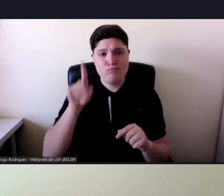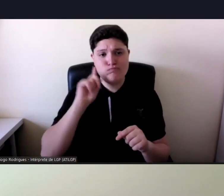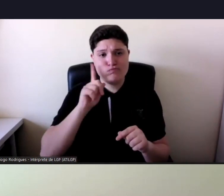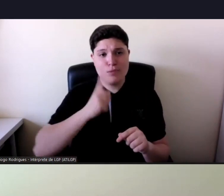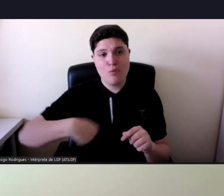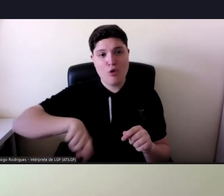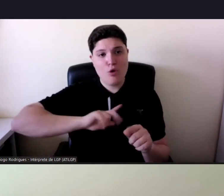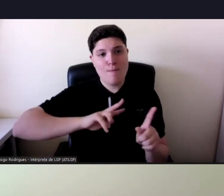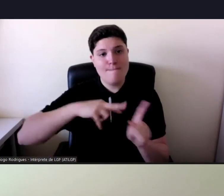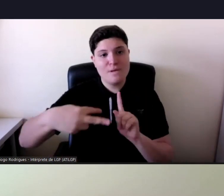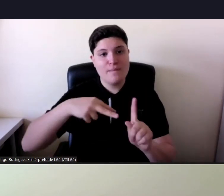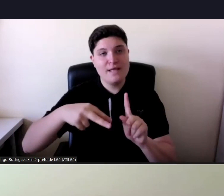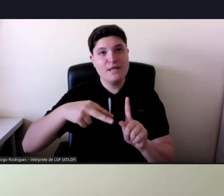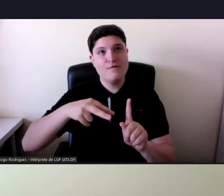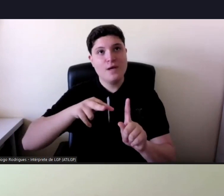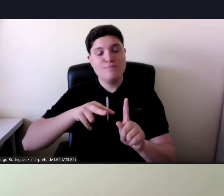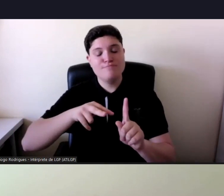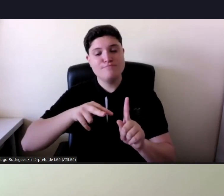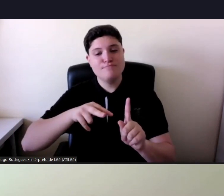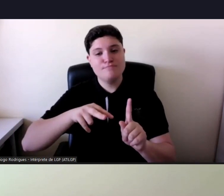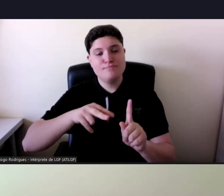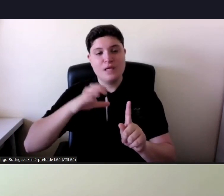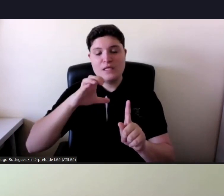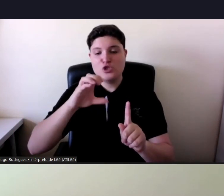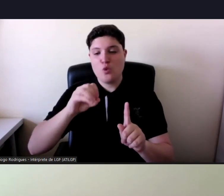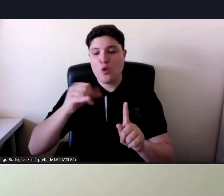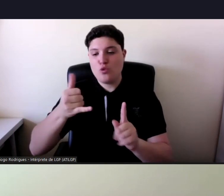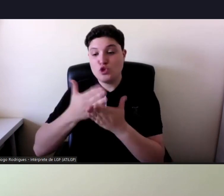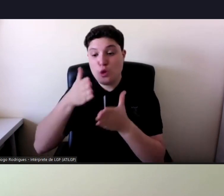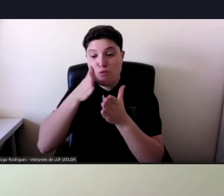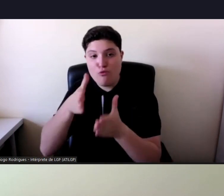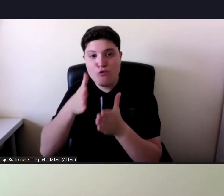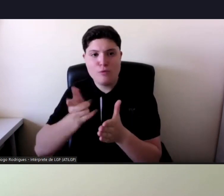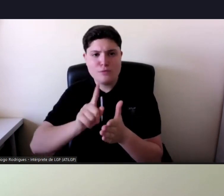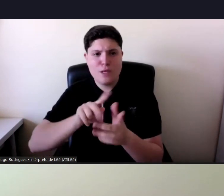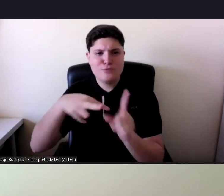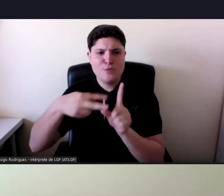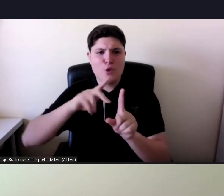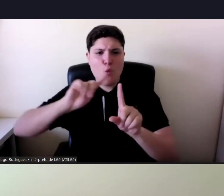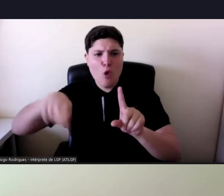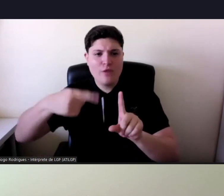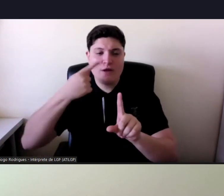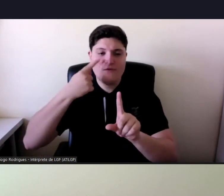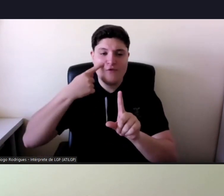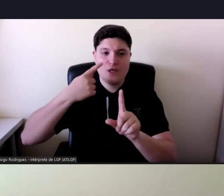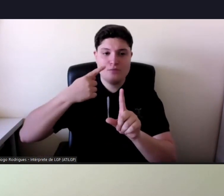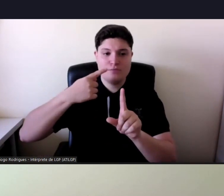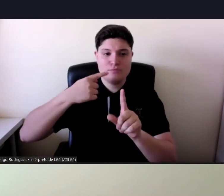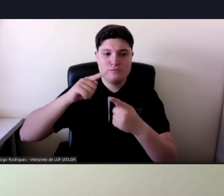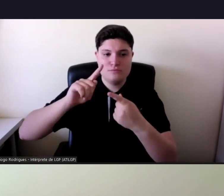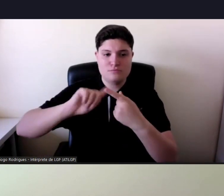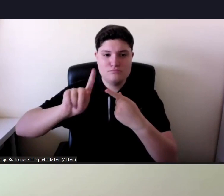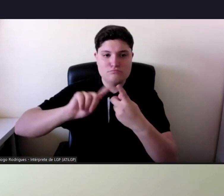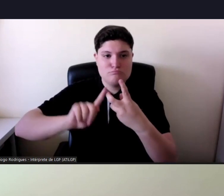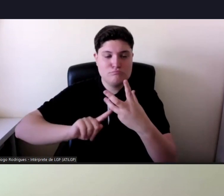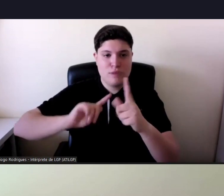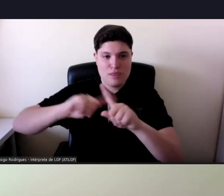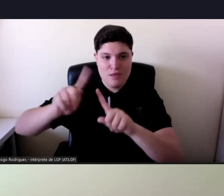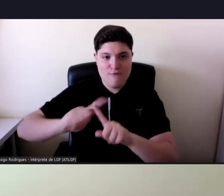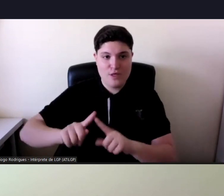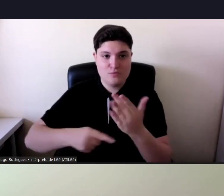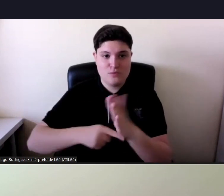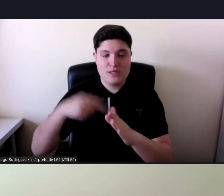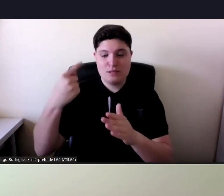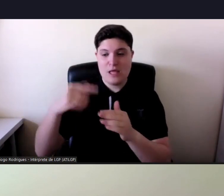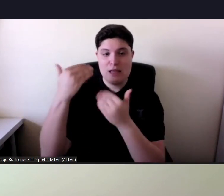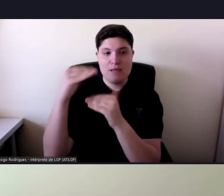da implementação dos objetivos de desenvolvimento sustentável nas suas áreas de missão, mais